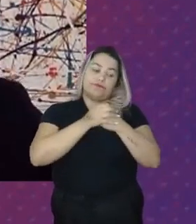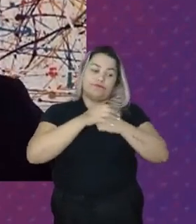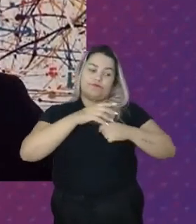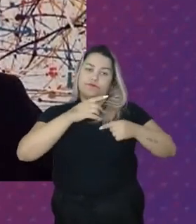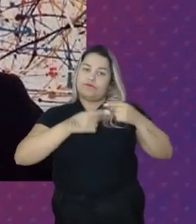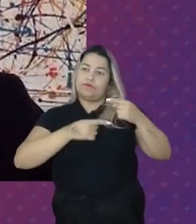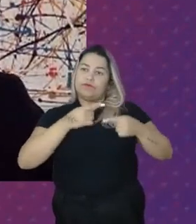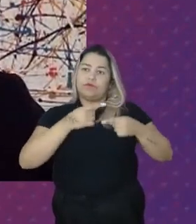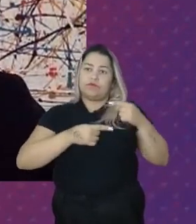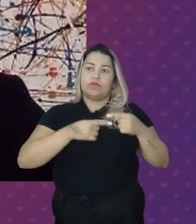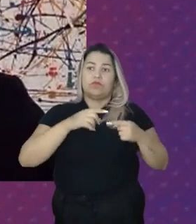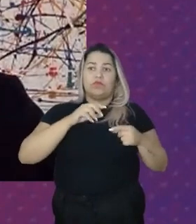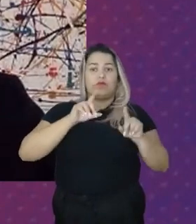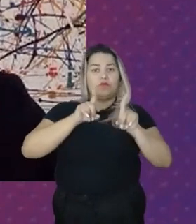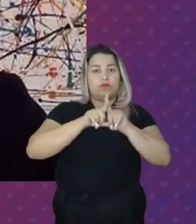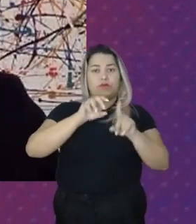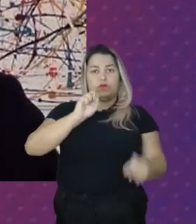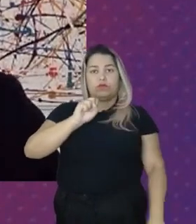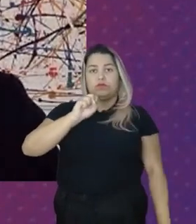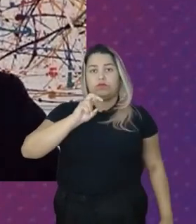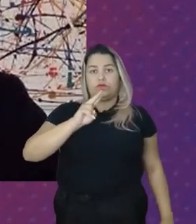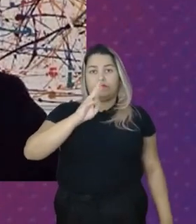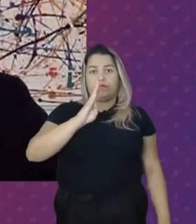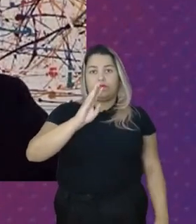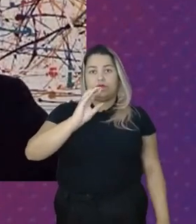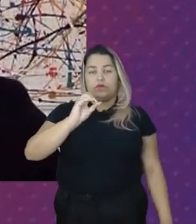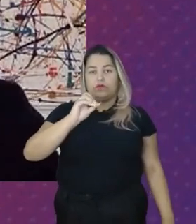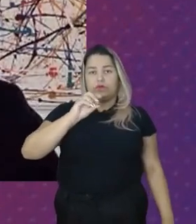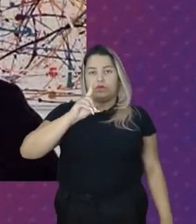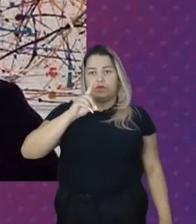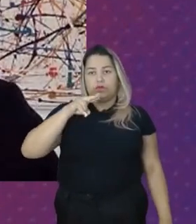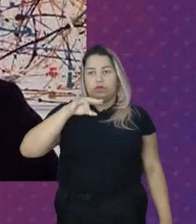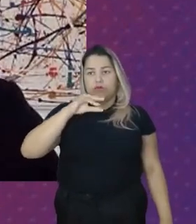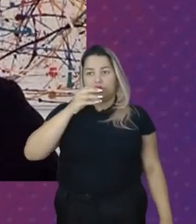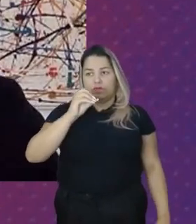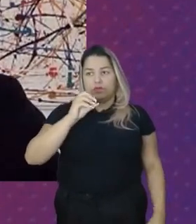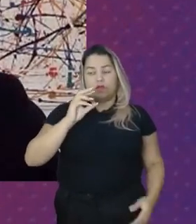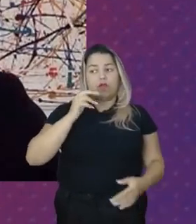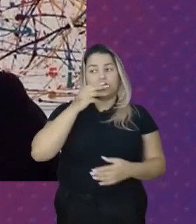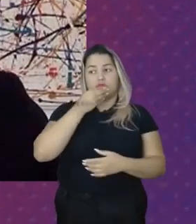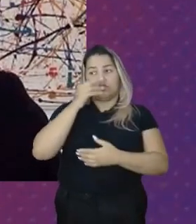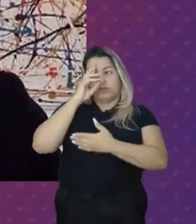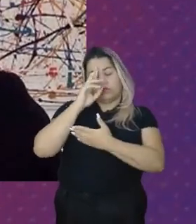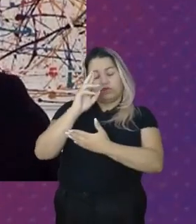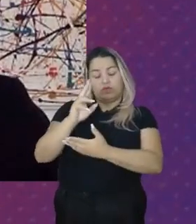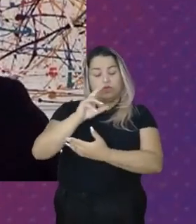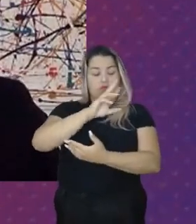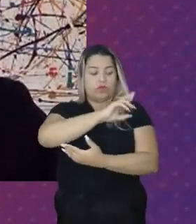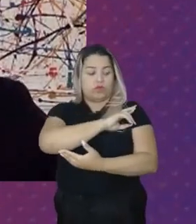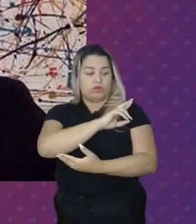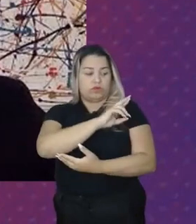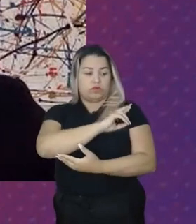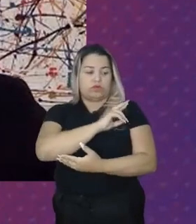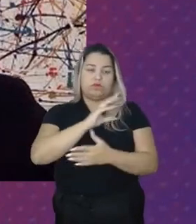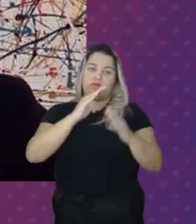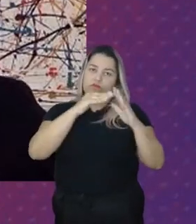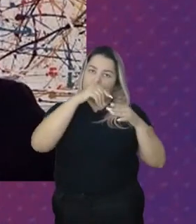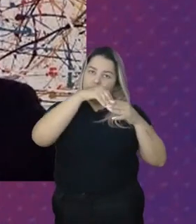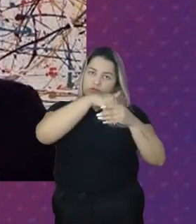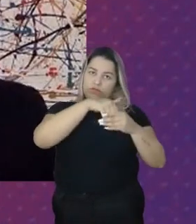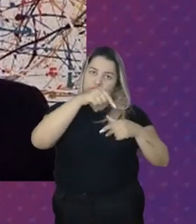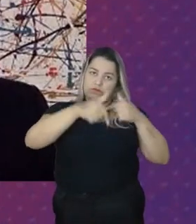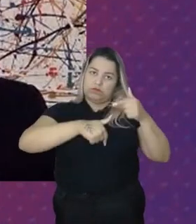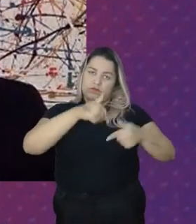de subordinação existente entre empregador e trabalhadora doméstica. E,